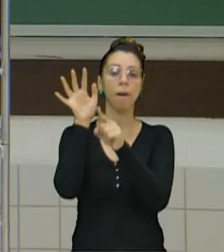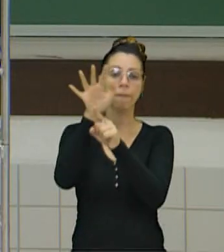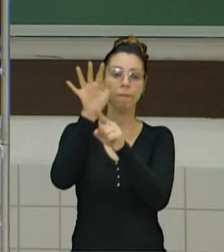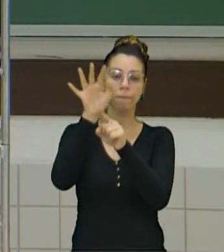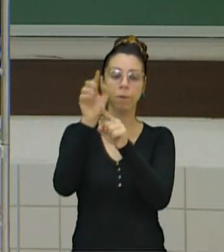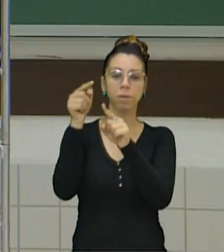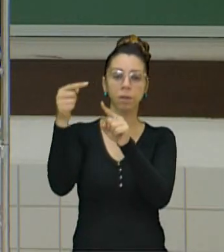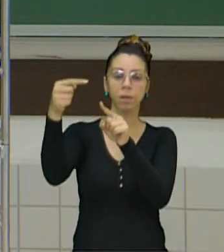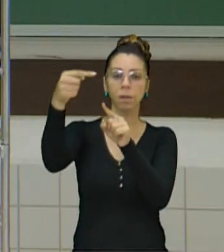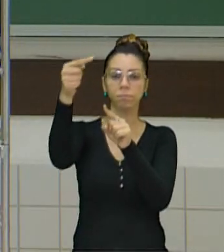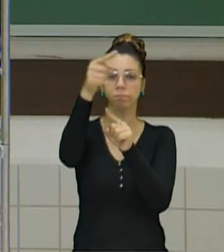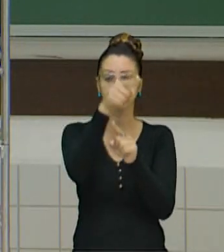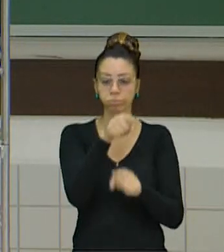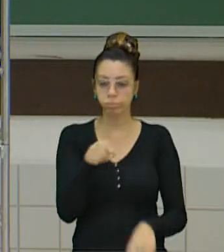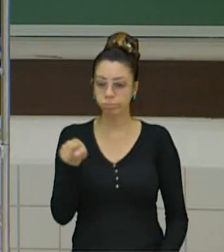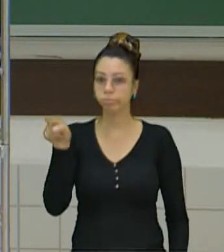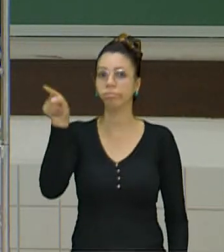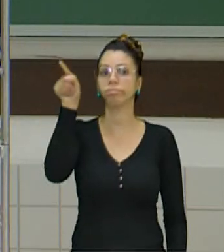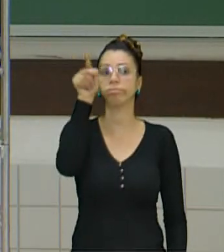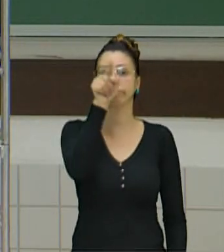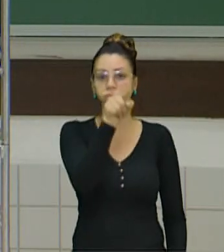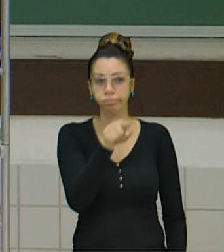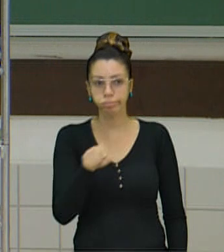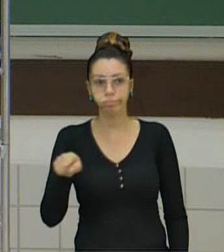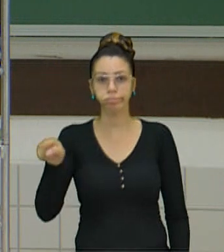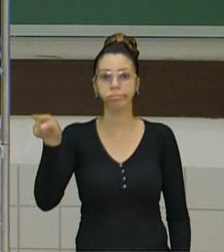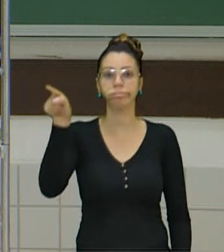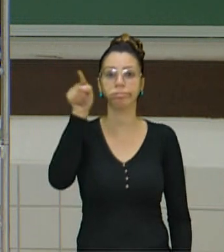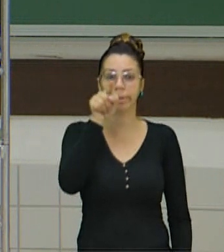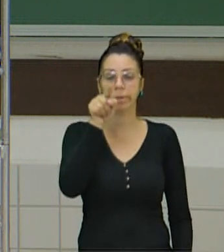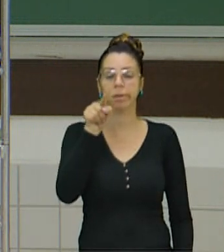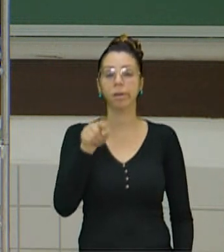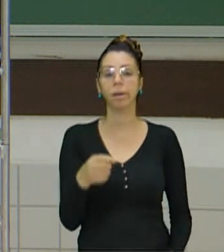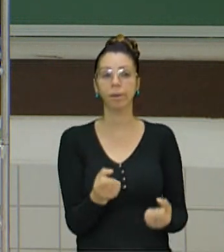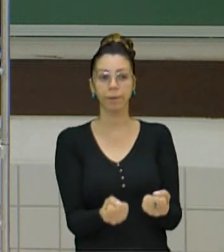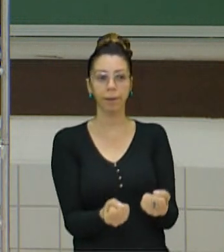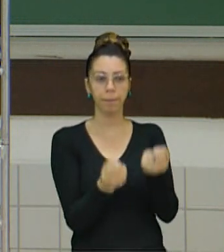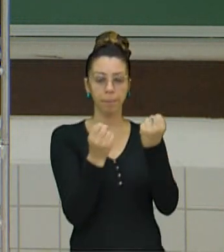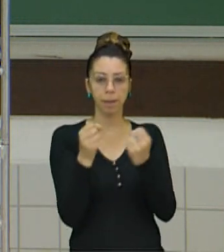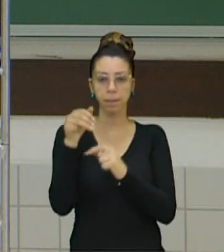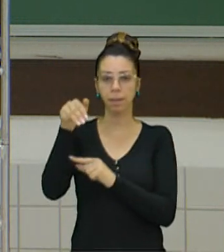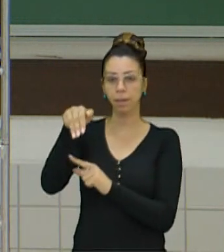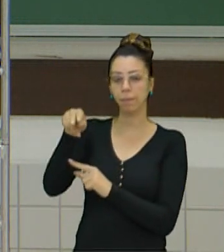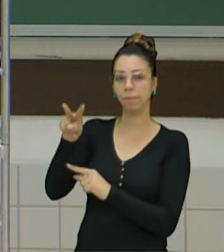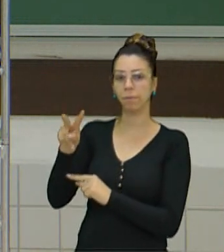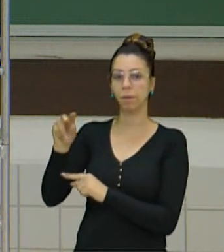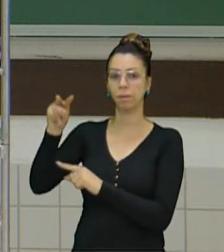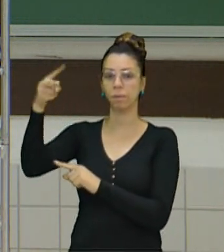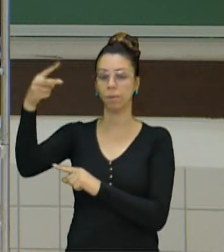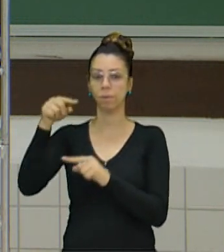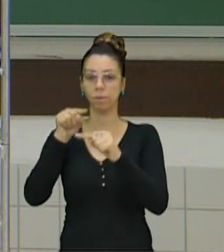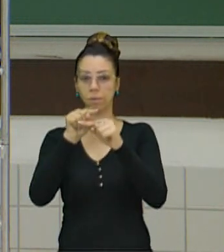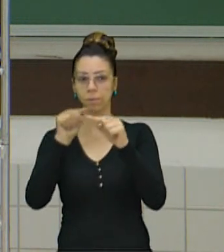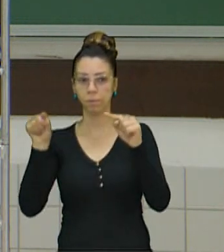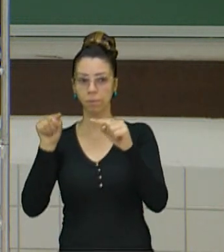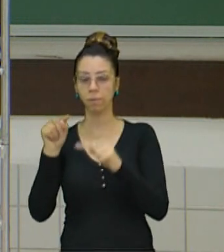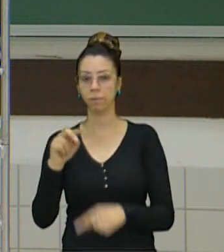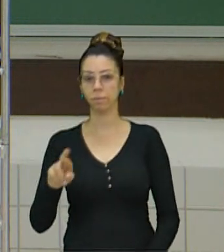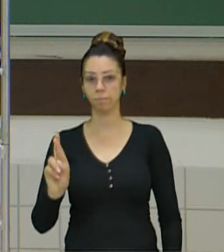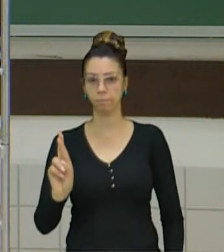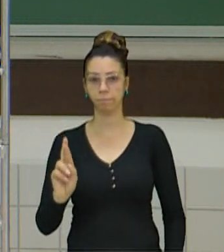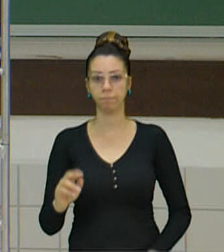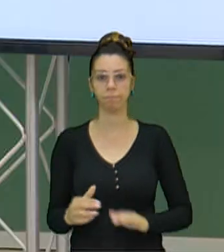para o centro, nada que é mais que é dado pela sua massa vezes a velocidade ao quadrado dividido pelo seu